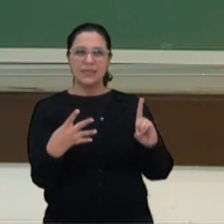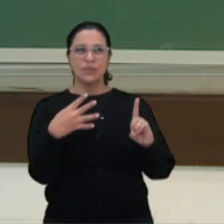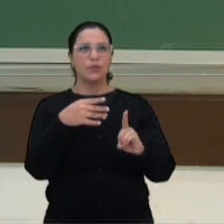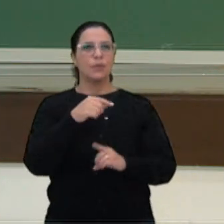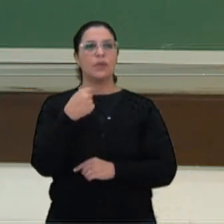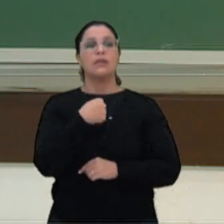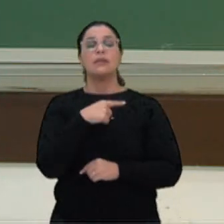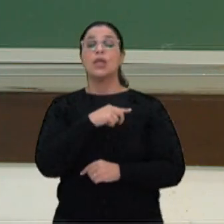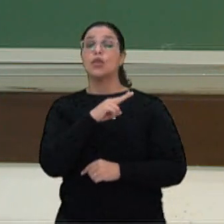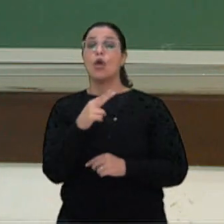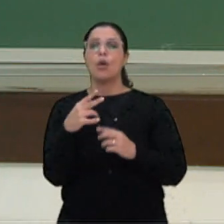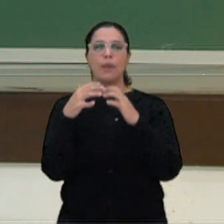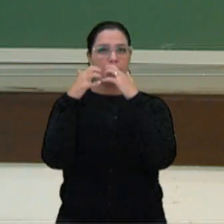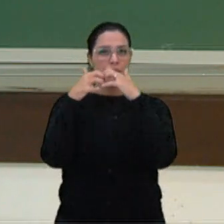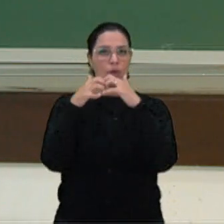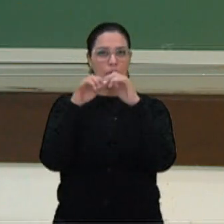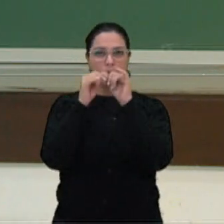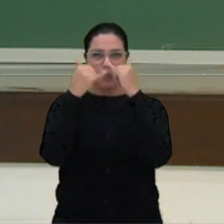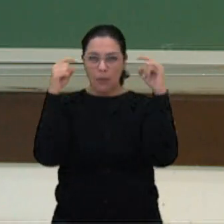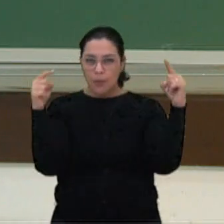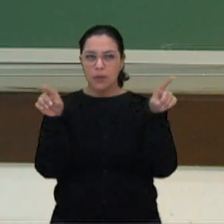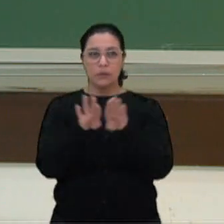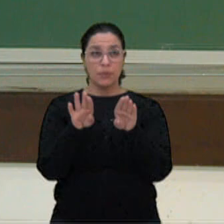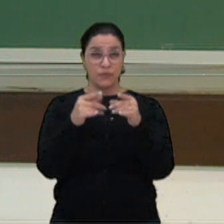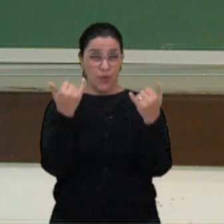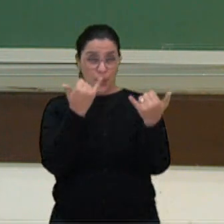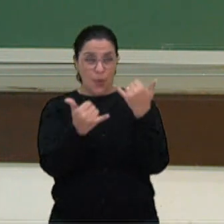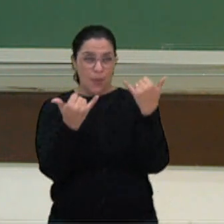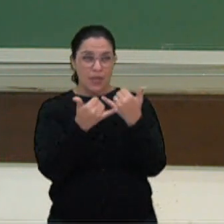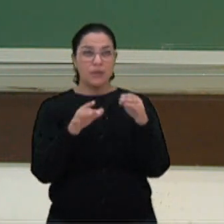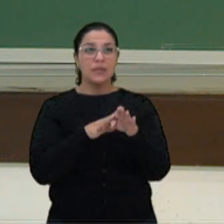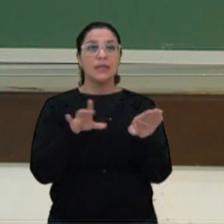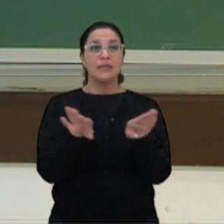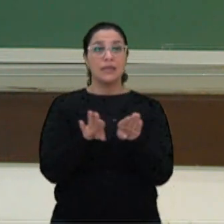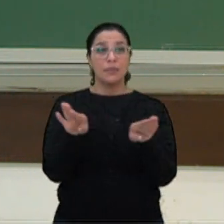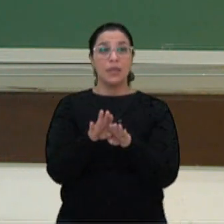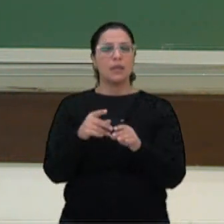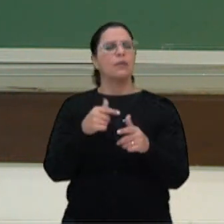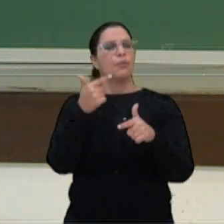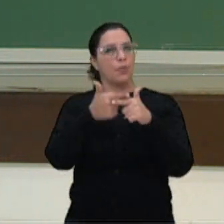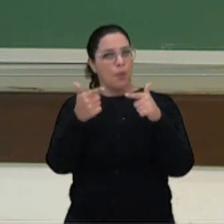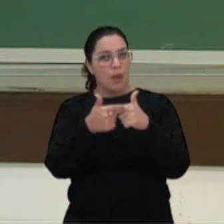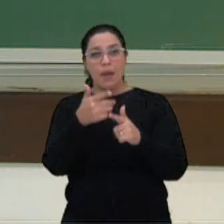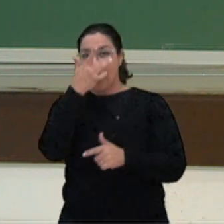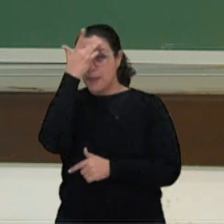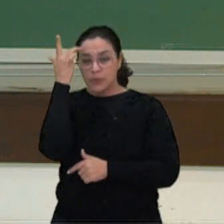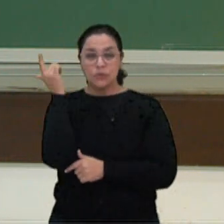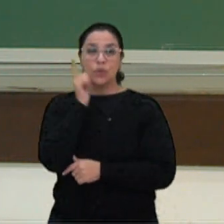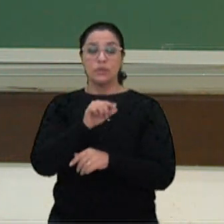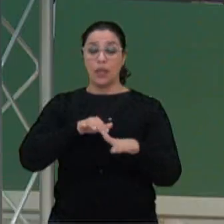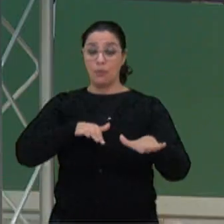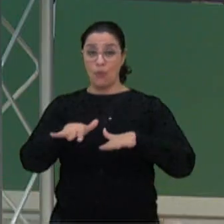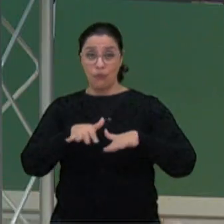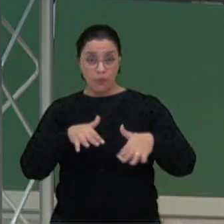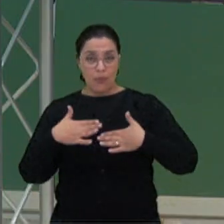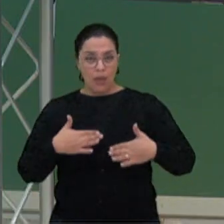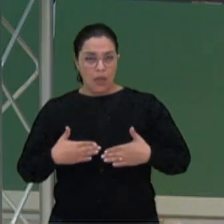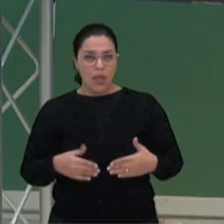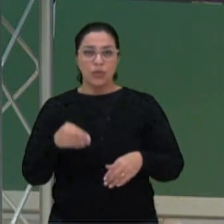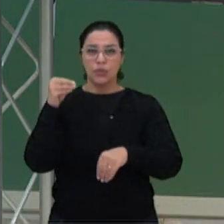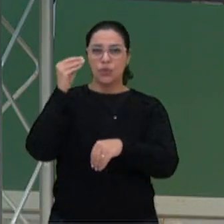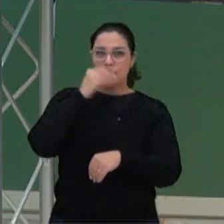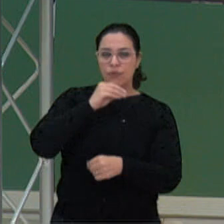atacando os neurônios, vocês estão vendo a comparação de 2 neurônios ali, ataca a bainha de mielina, a pessoa acaba perdendo movimentos, tendo